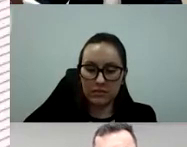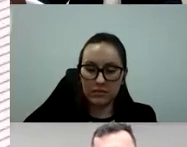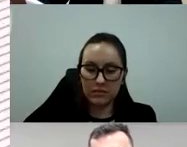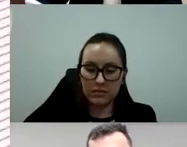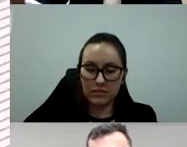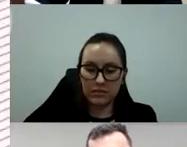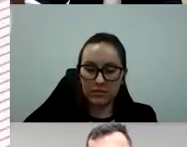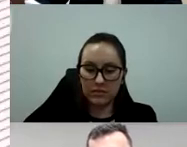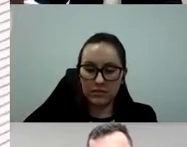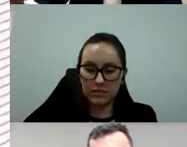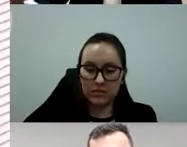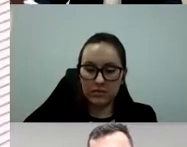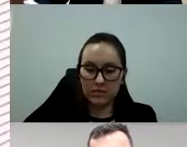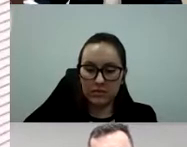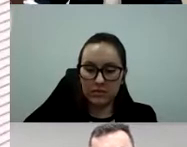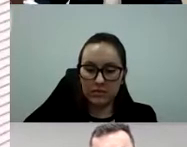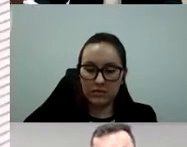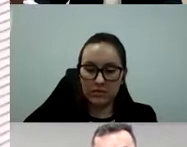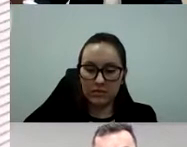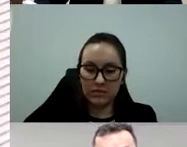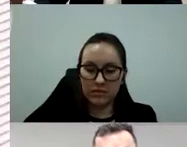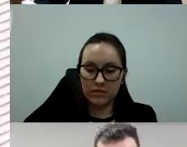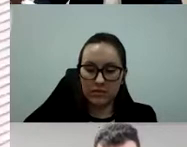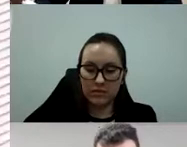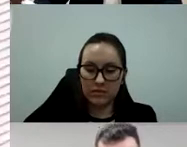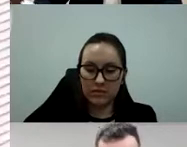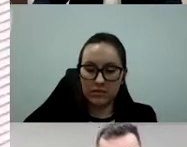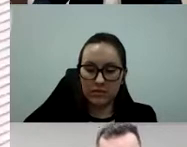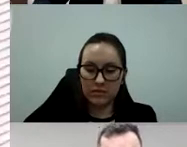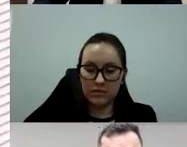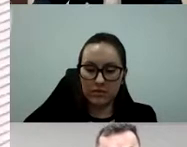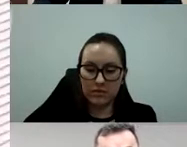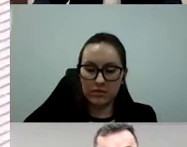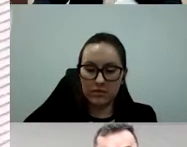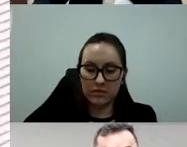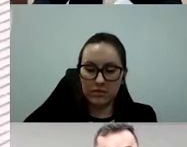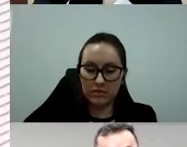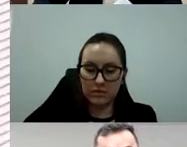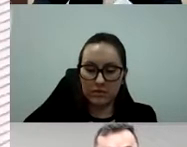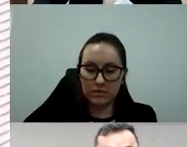também? Quero chamar aqui, com muito prazer, o doutor Rodrigo Raitani.